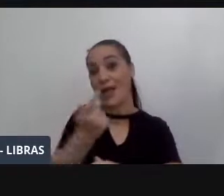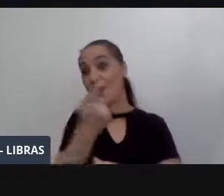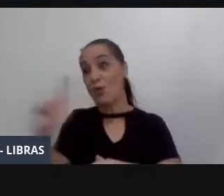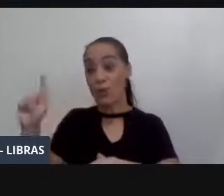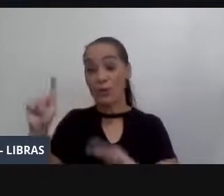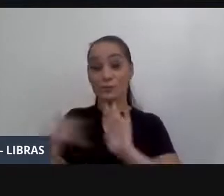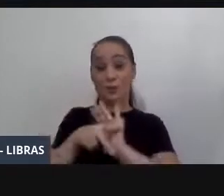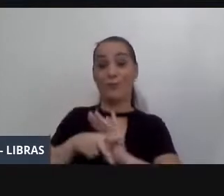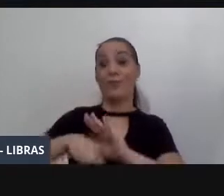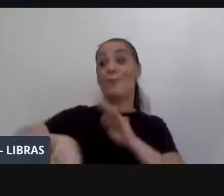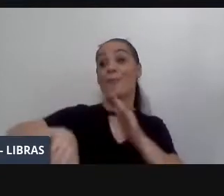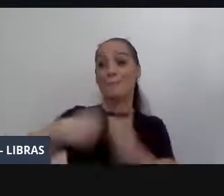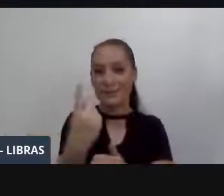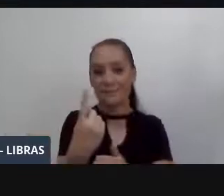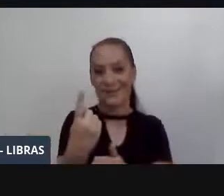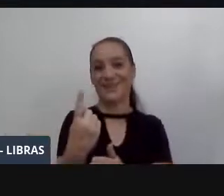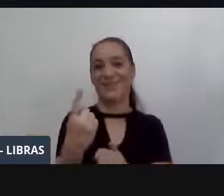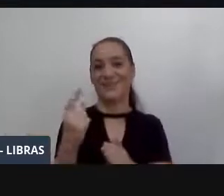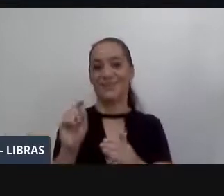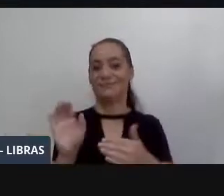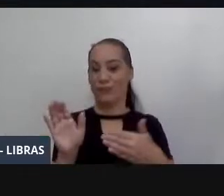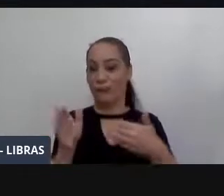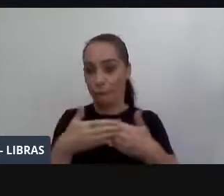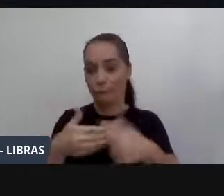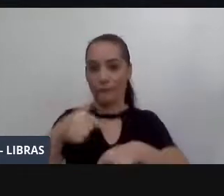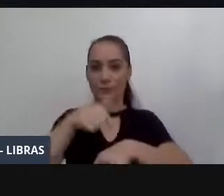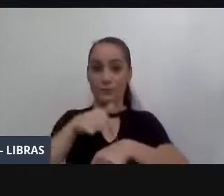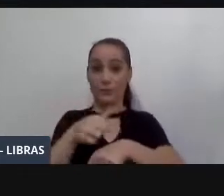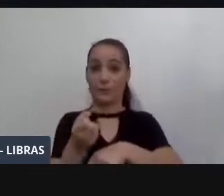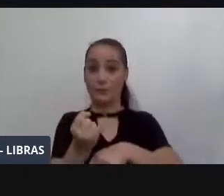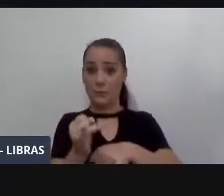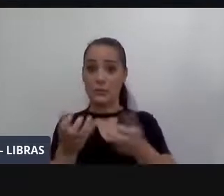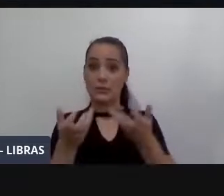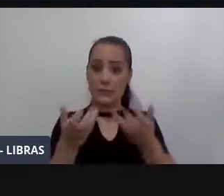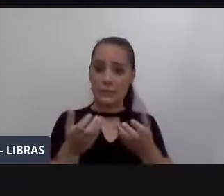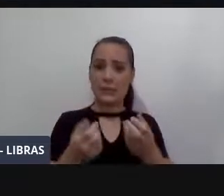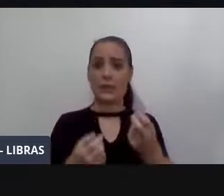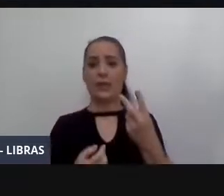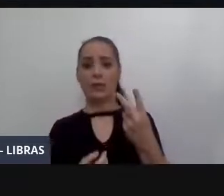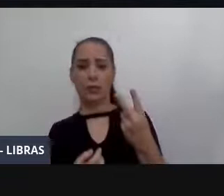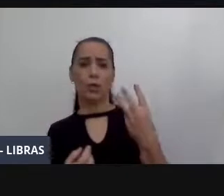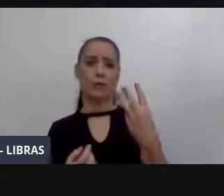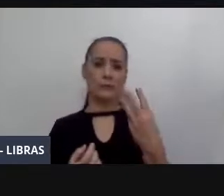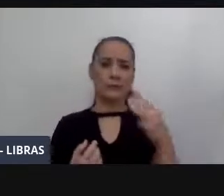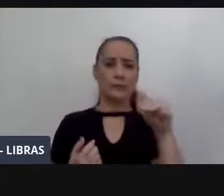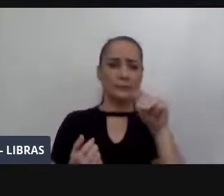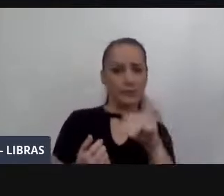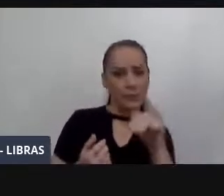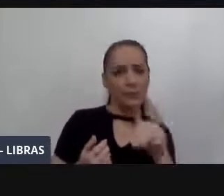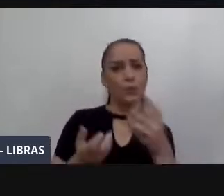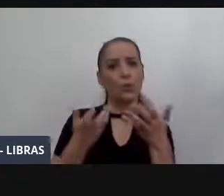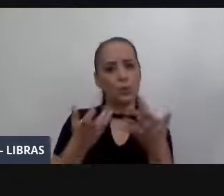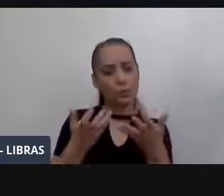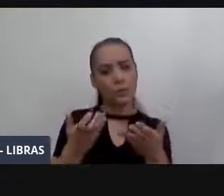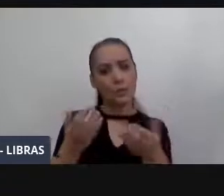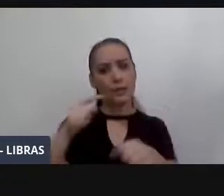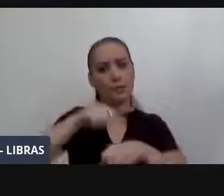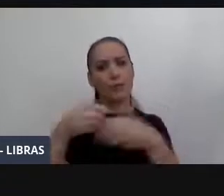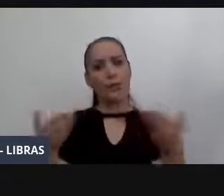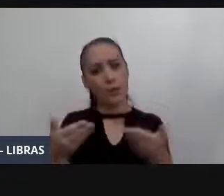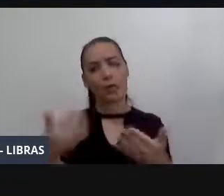sempre fechava a fala. Então, se você quisesse 2 ou 3 minutinhos nesse momento, Larisa, para